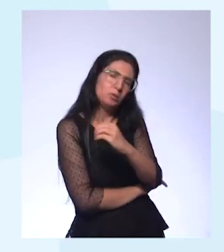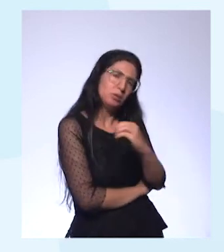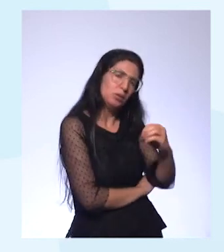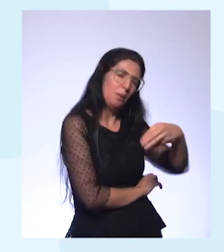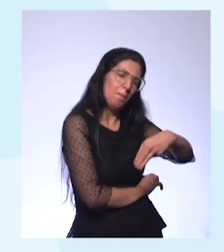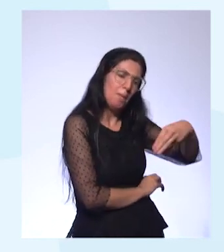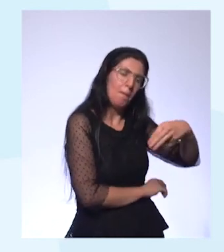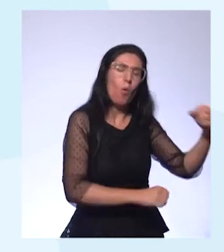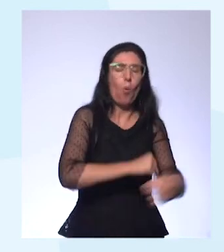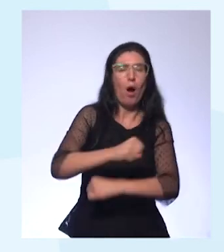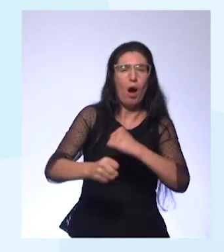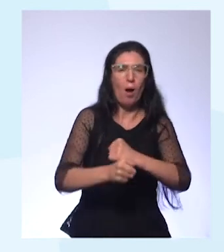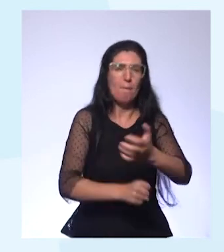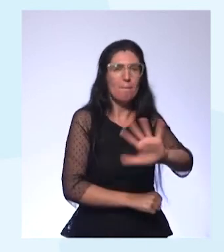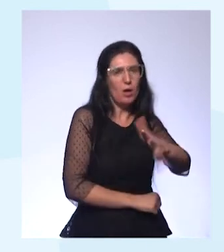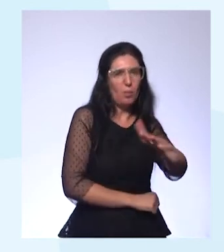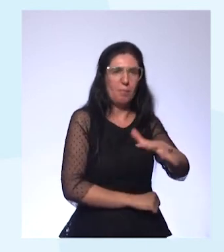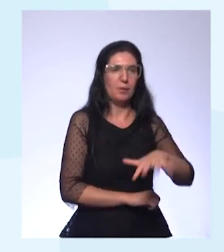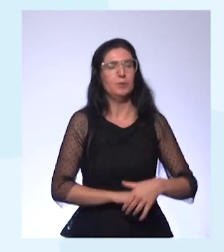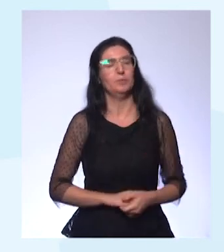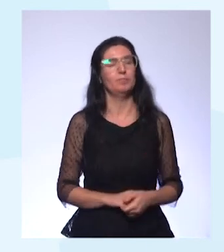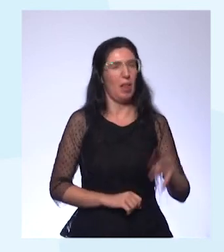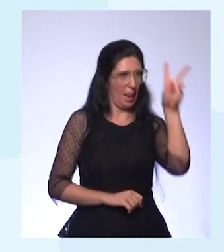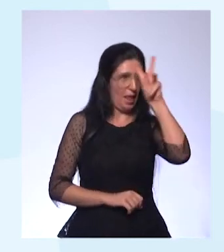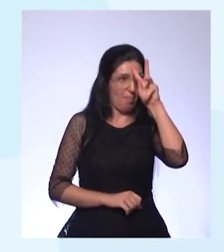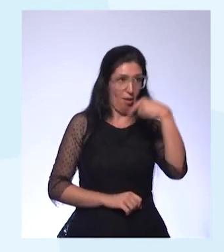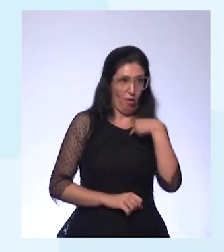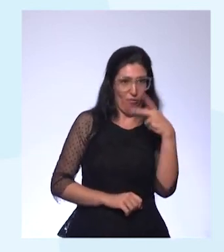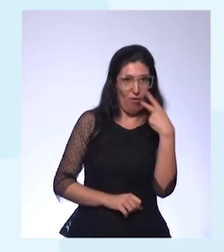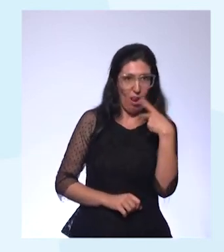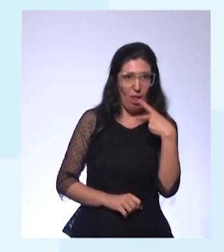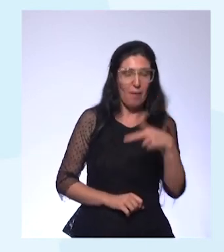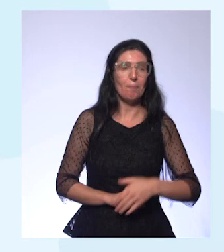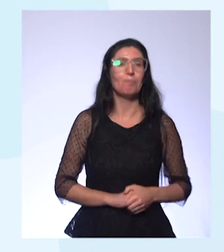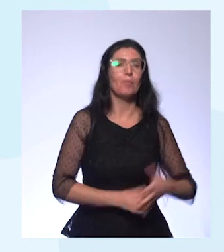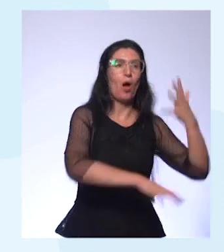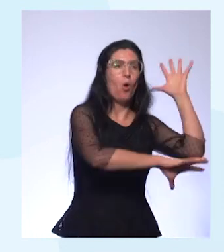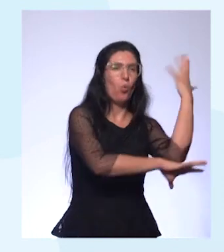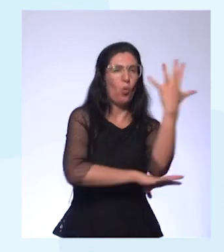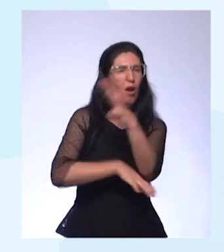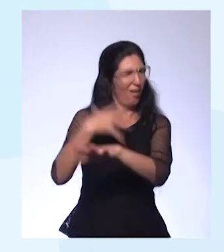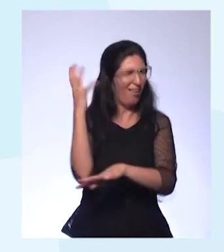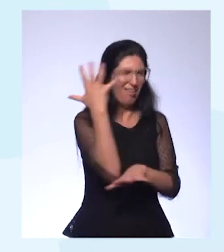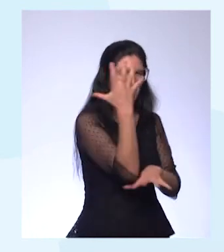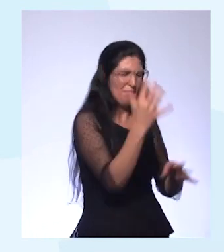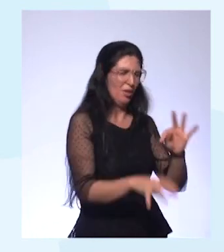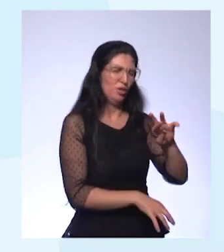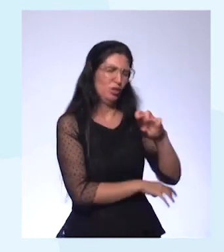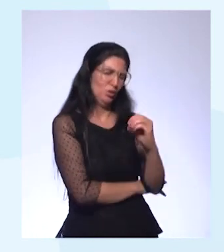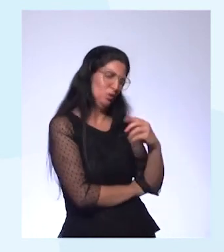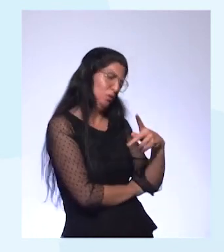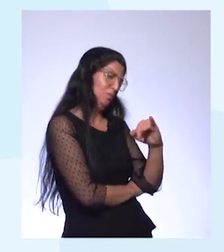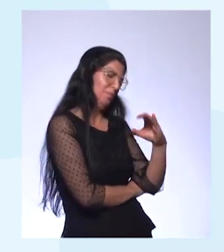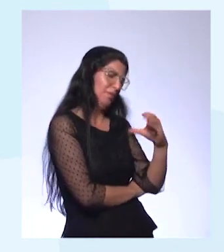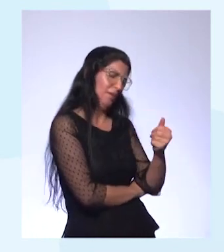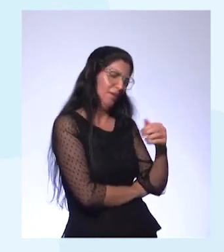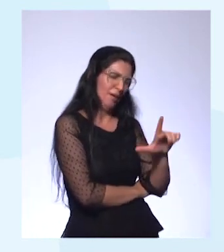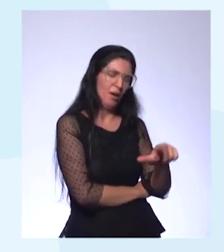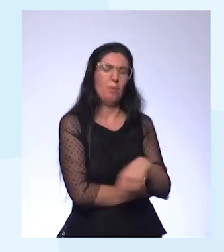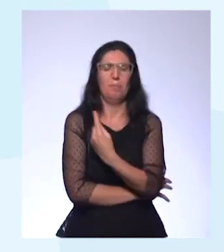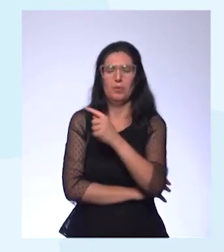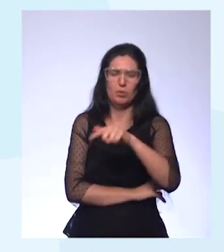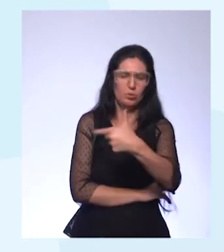Né, se fizer aí uma relação, né, lembra que eu falei, né, as florestas aí tropicais aí tem de 1.200